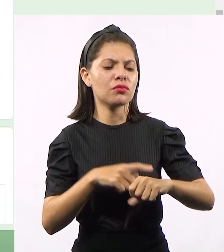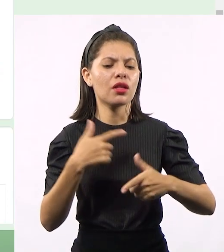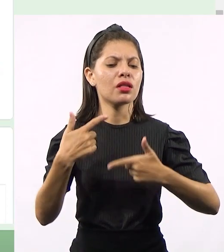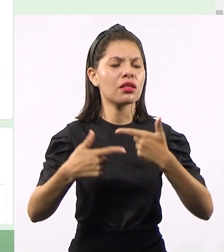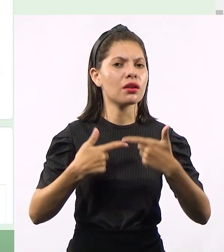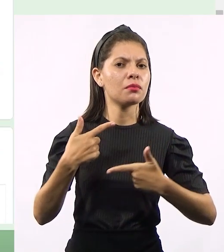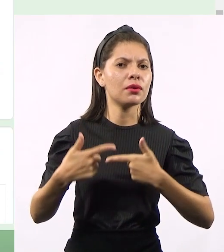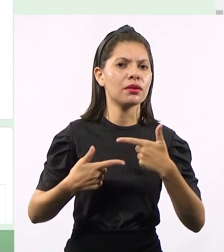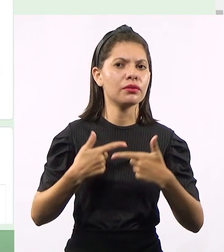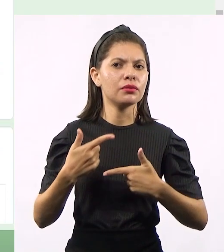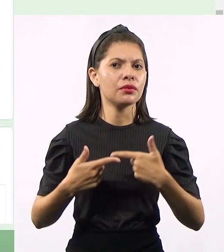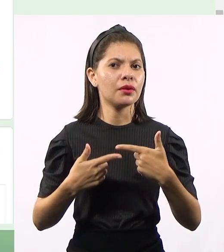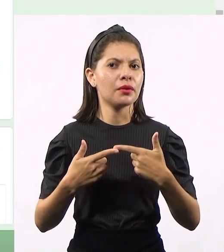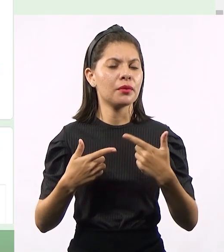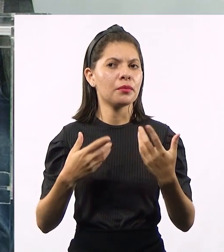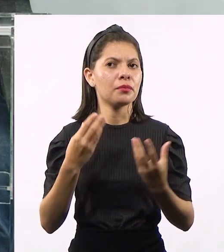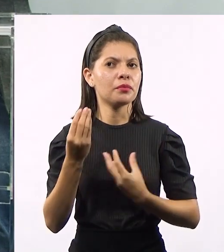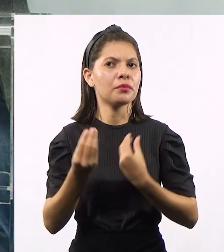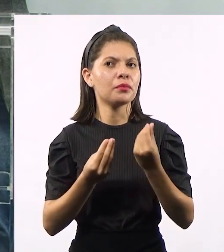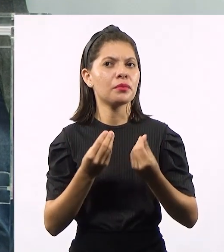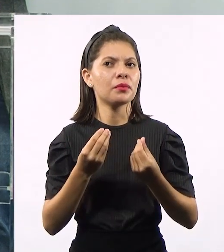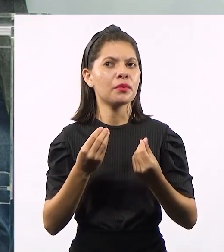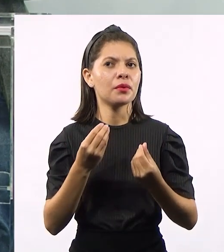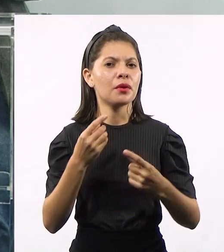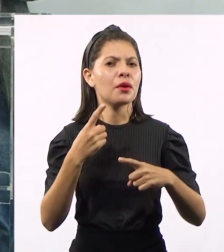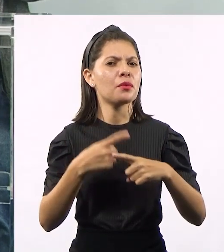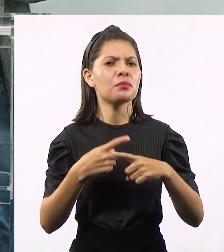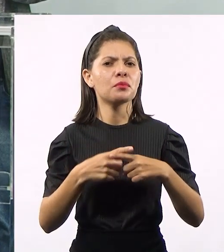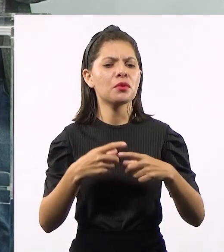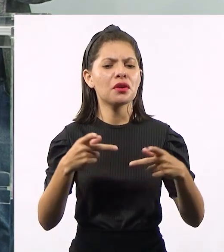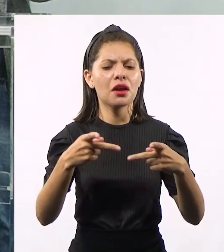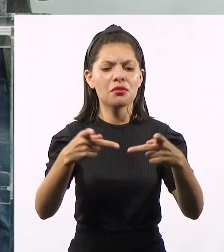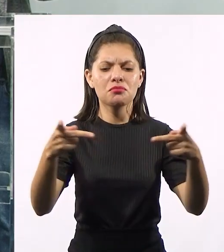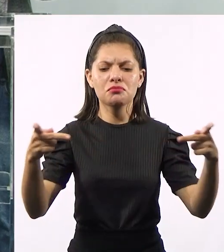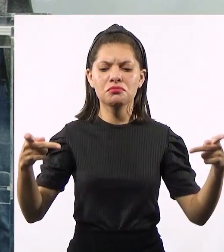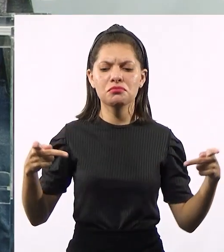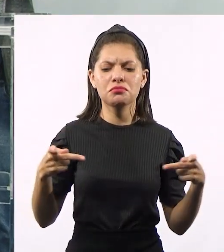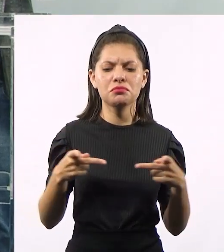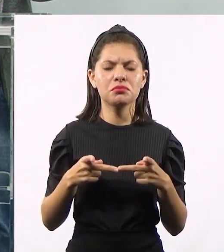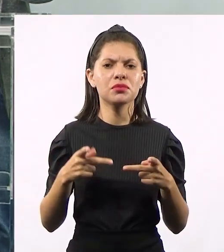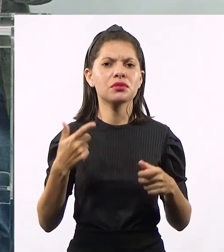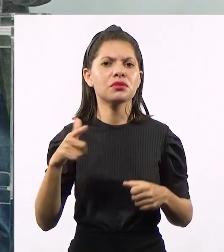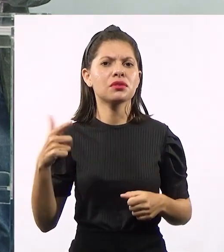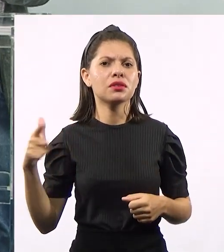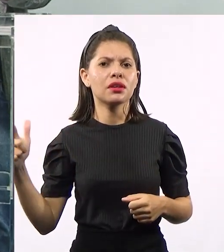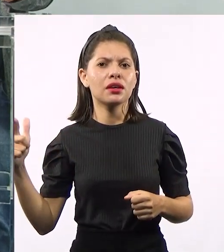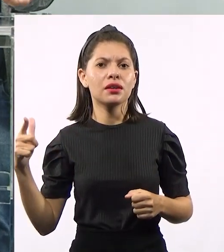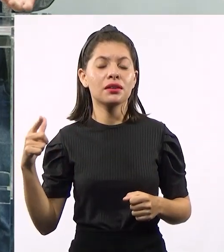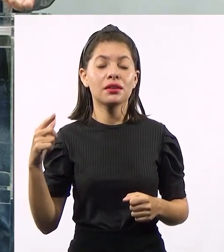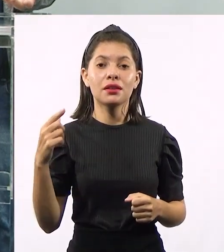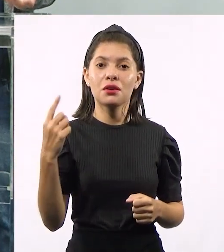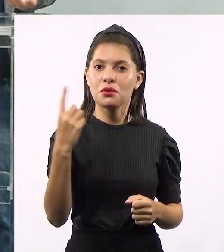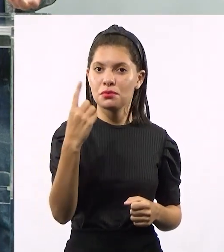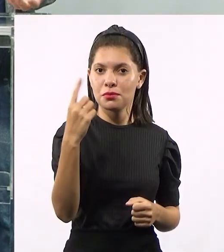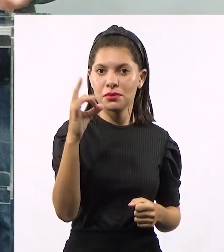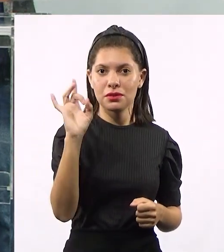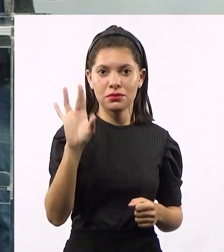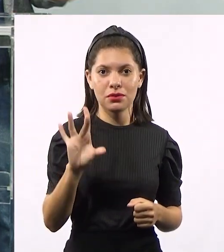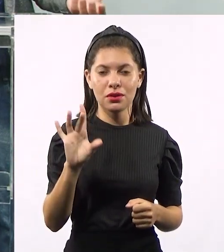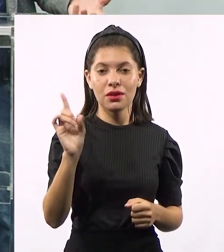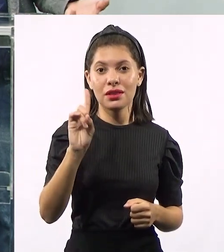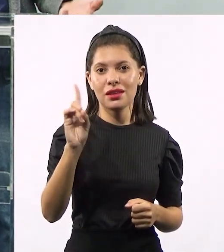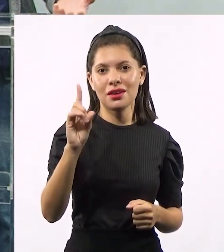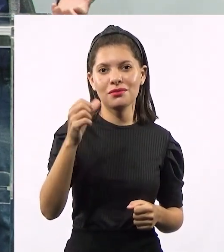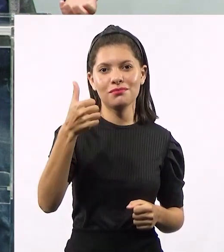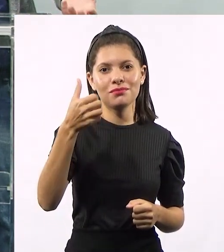Então, gerou barras. Por que não gerou um gráfico de pizza? Porque como eu dei mais de uma opção para ele responder, eu vou ter mais